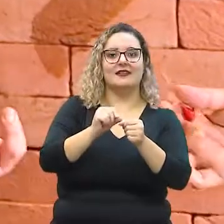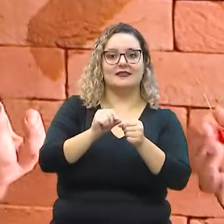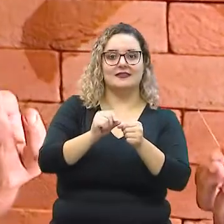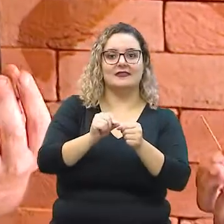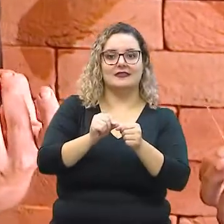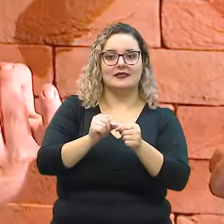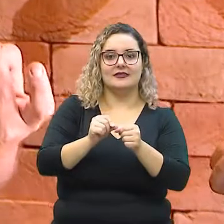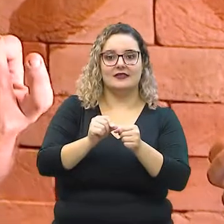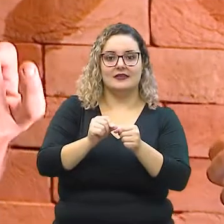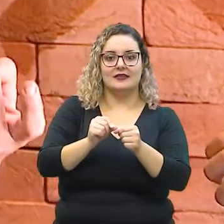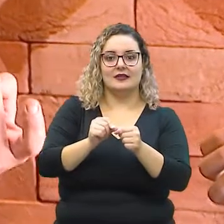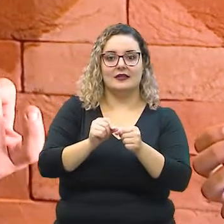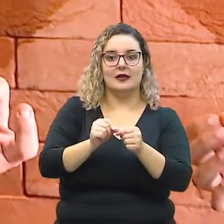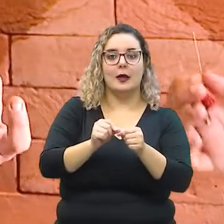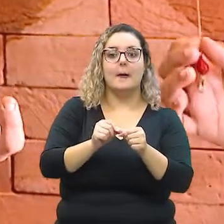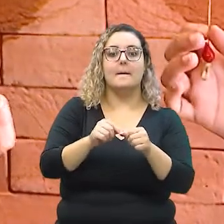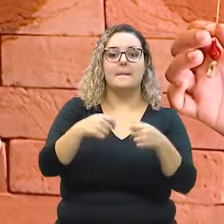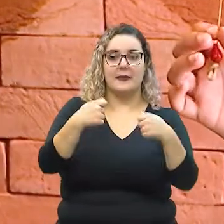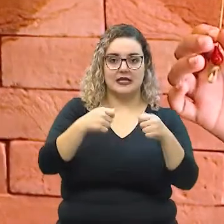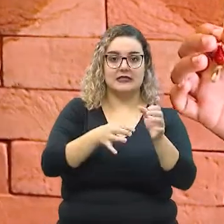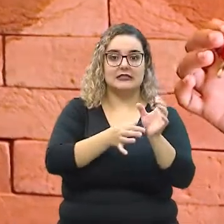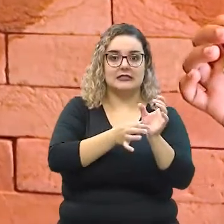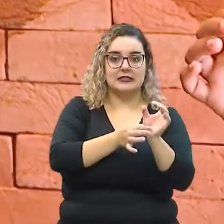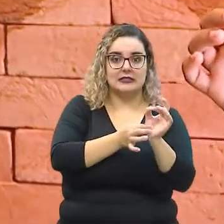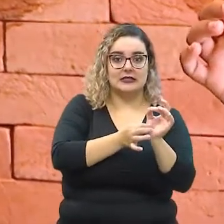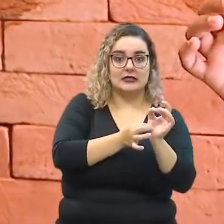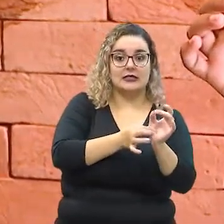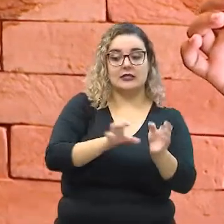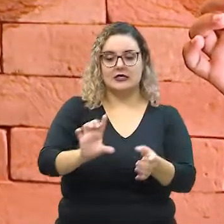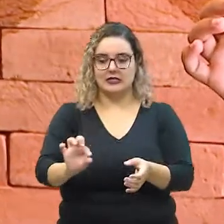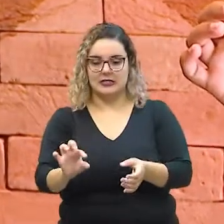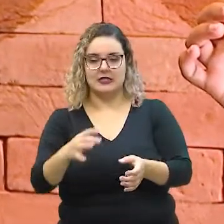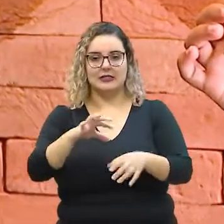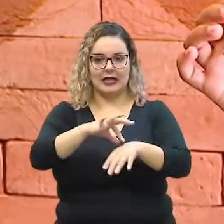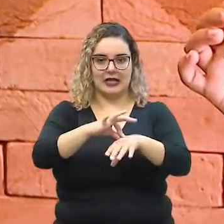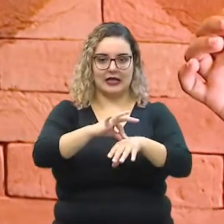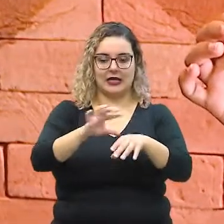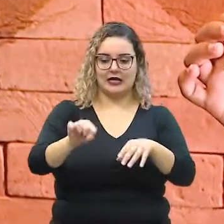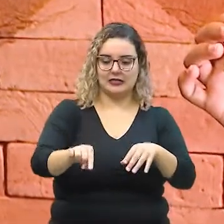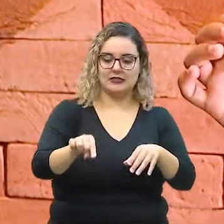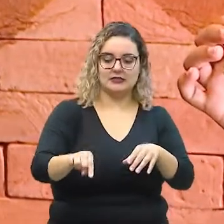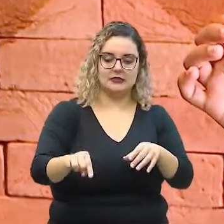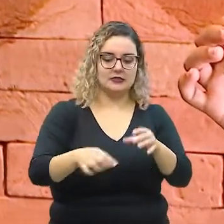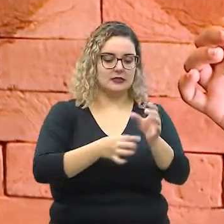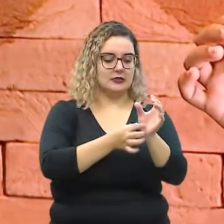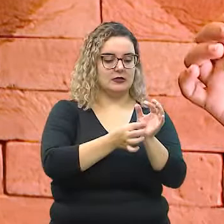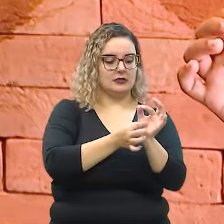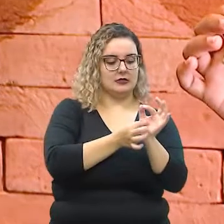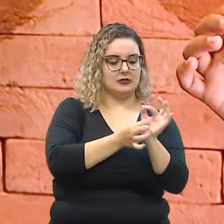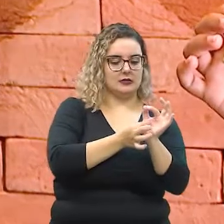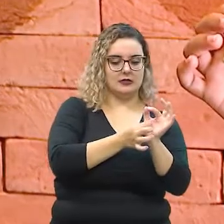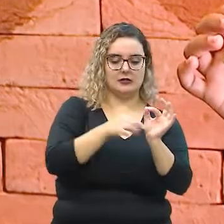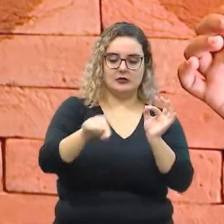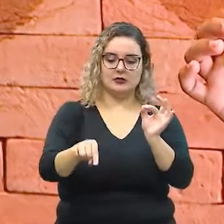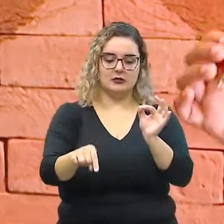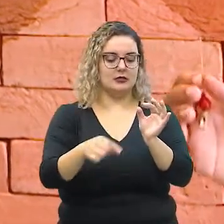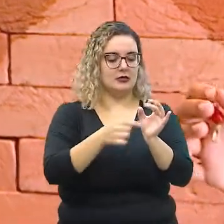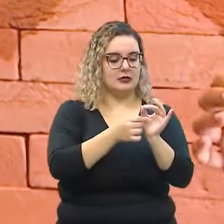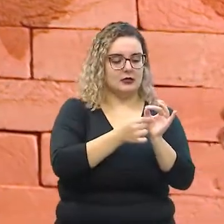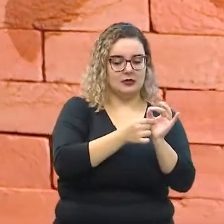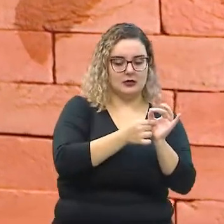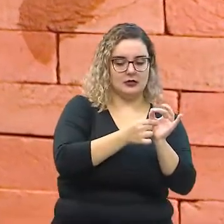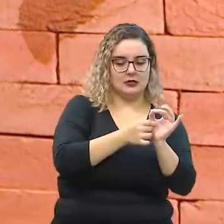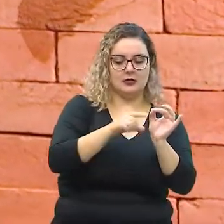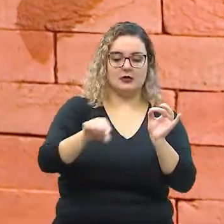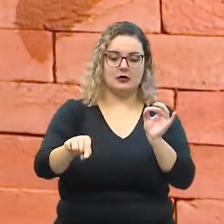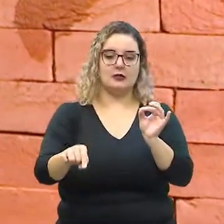você ele. faz isso, você tem que apertar aqui e sentir na carne também. Então você toca aqui e toca na carne, você tem mais ou menos a